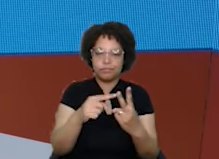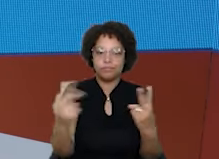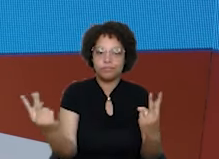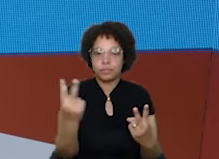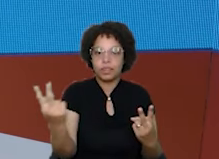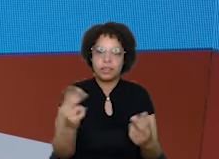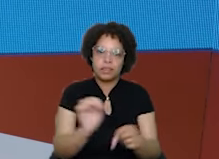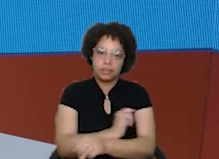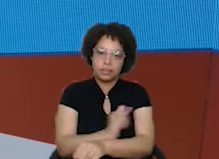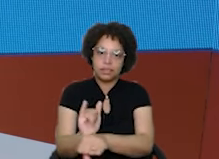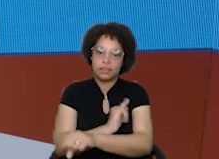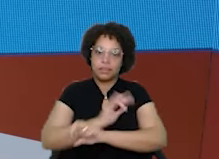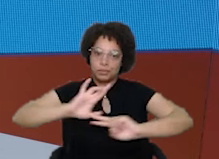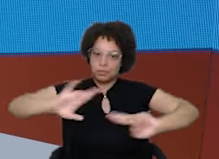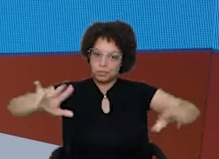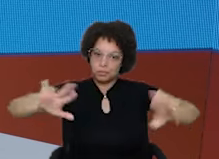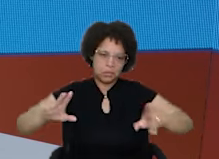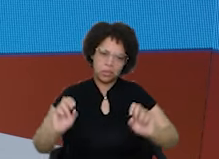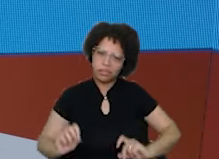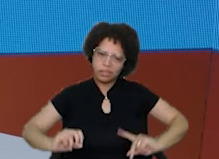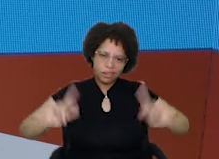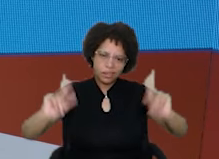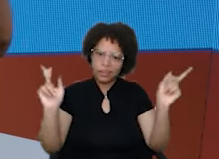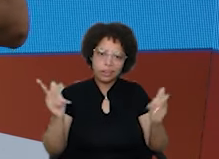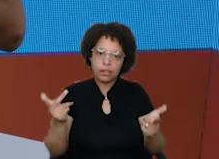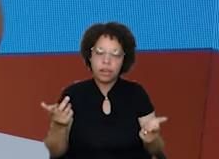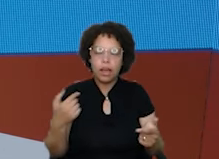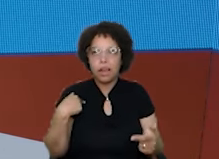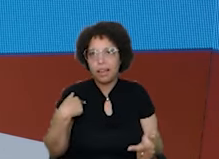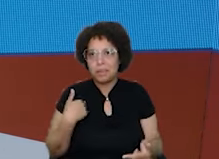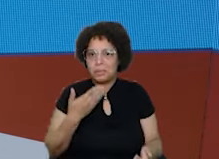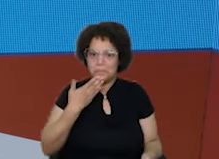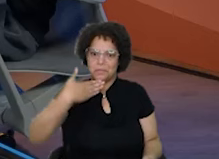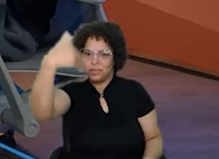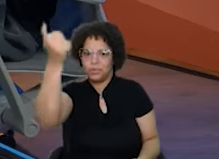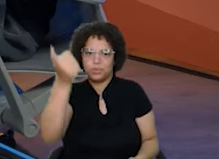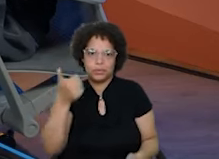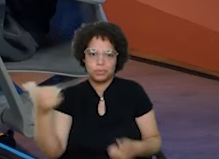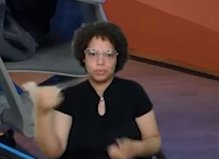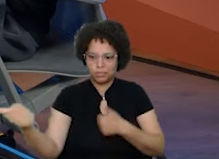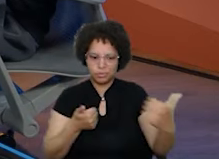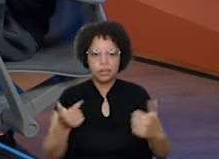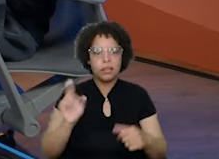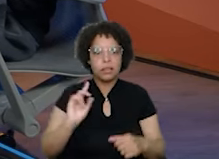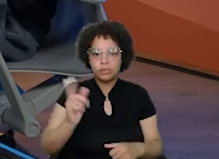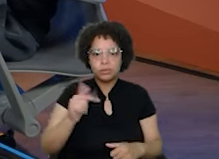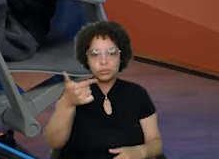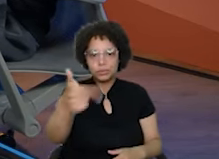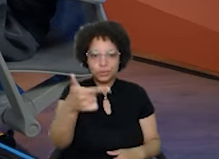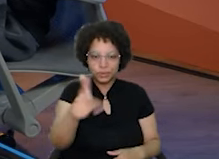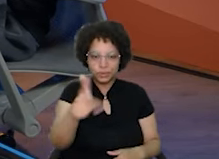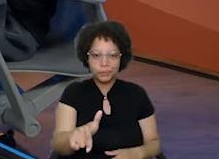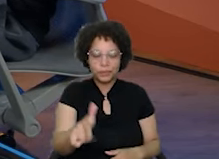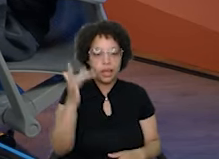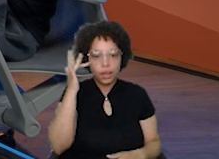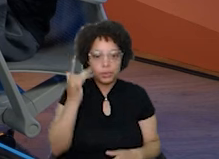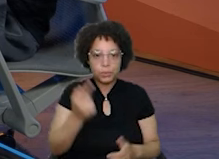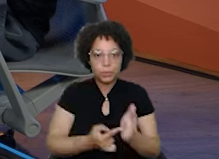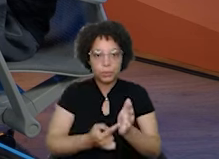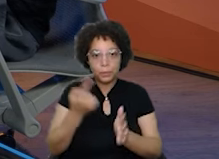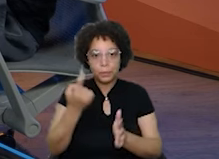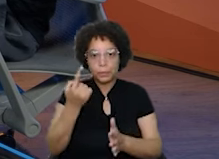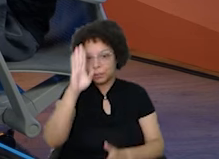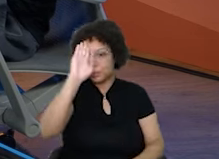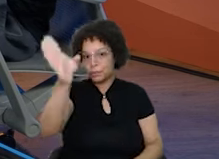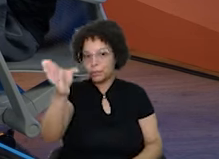diferentes e tá tudo certo né e não dá para dizer que Putz Qual que é a melhor qual é a pior Então acho que o o primeiro ponto é saber qual é a